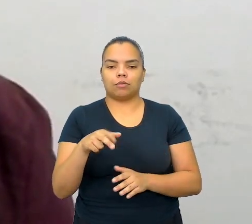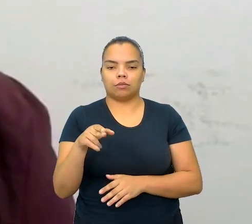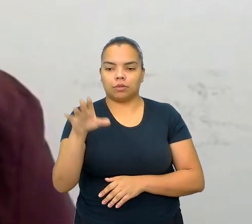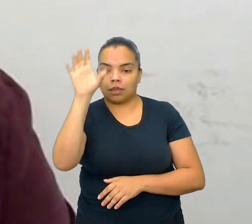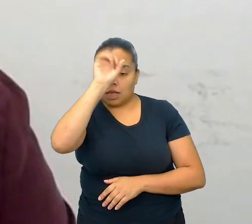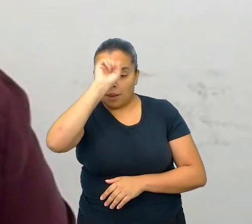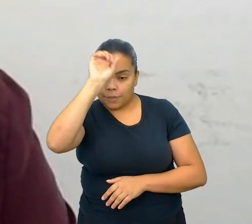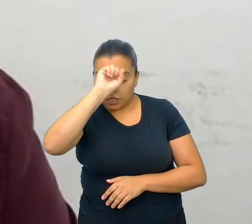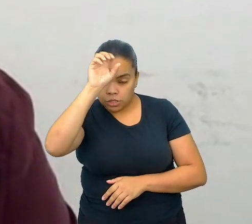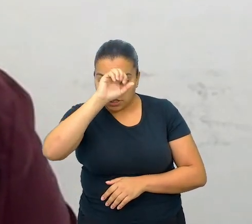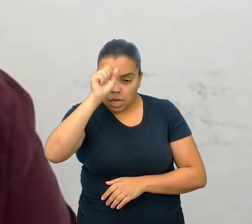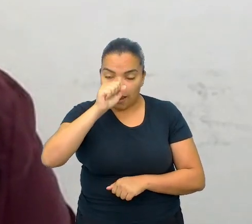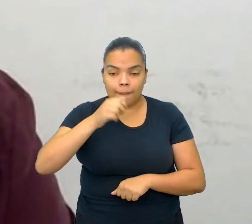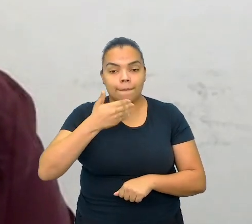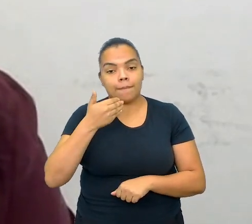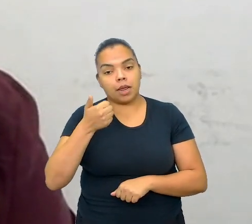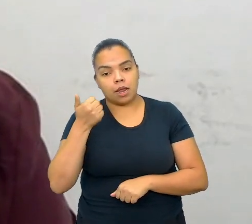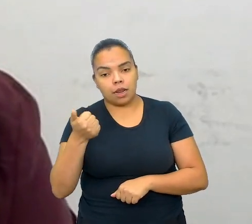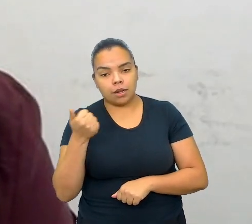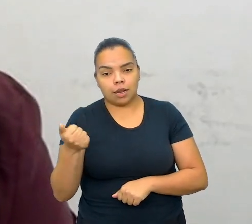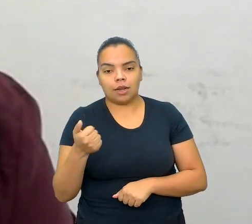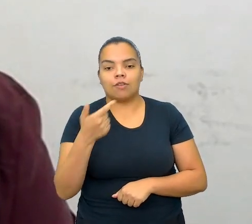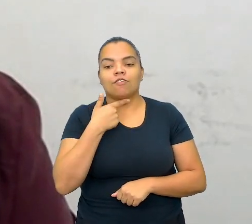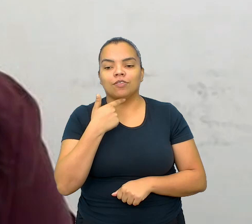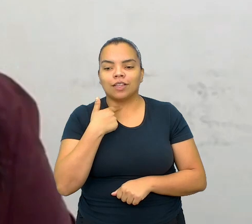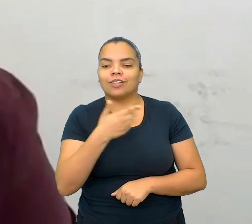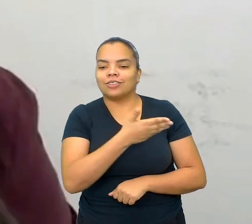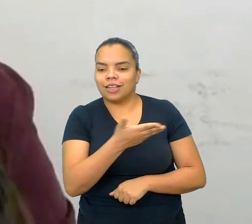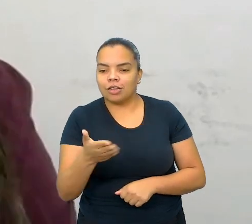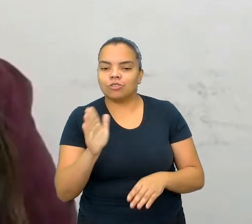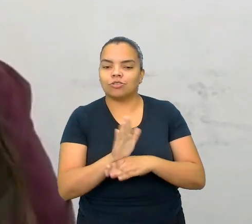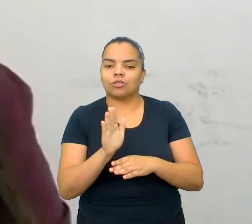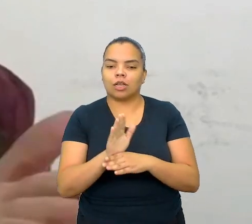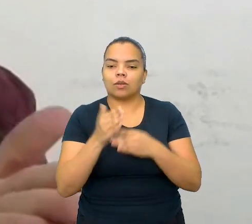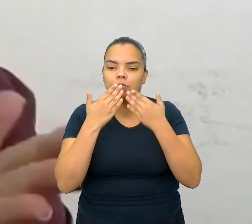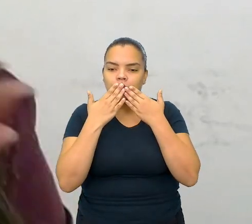aprendizagem. Eu espero ter contribuído com vocês um pouquinho.